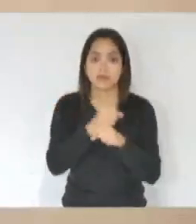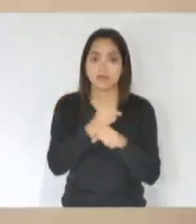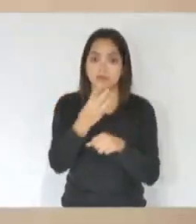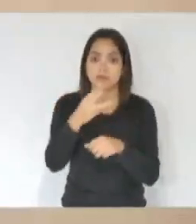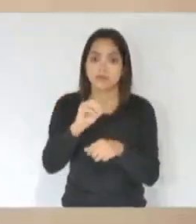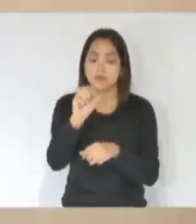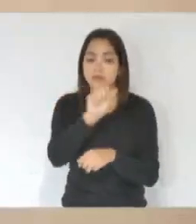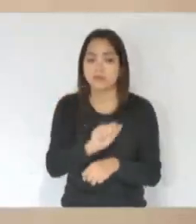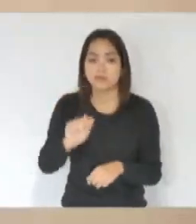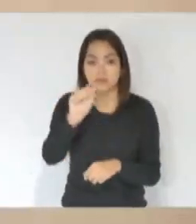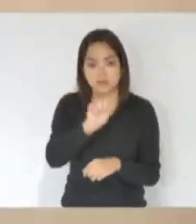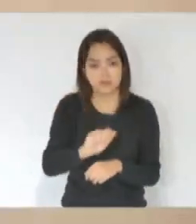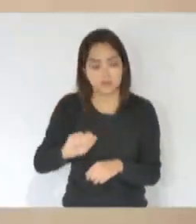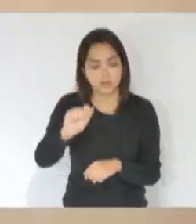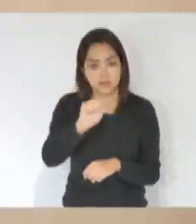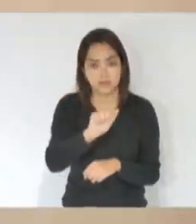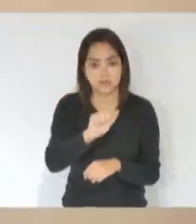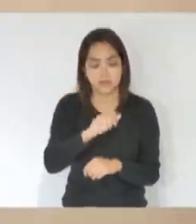Associação